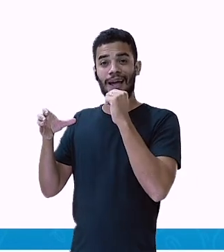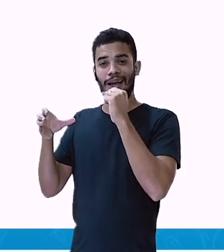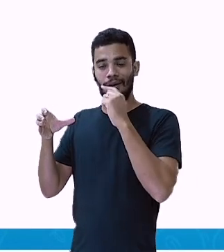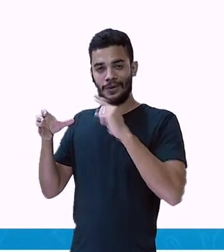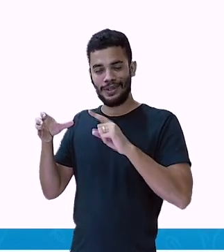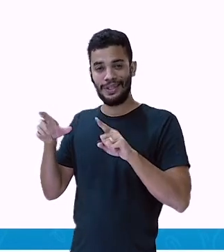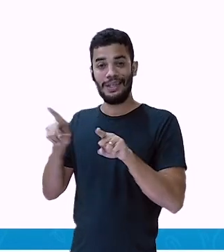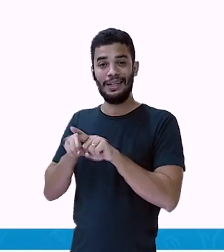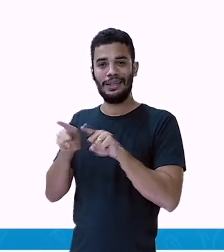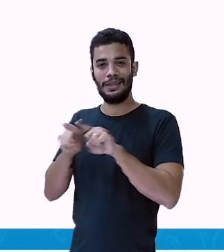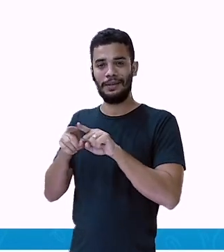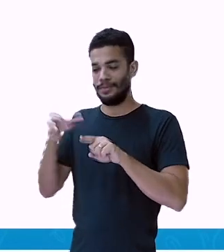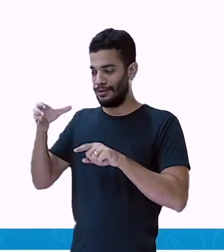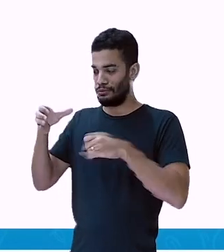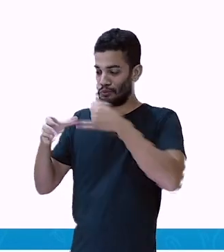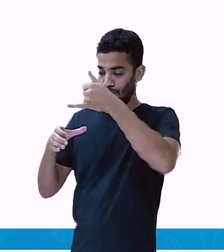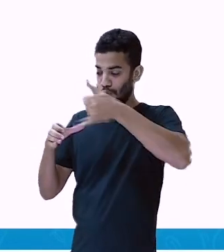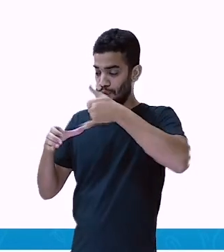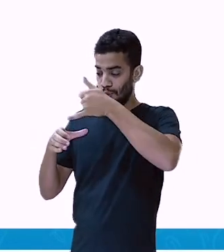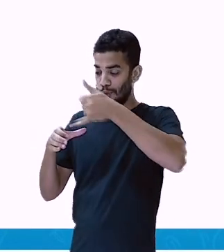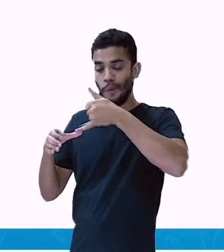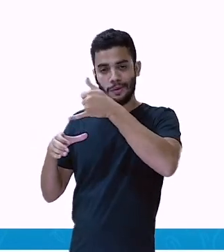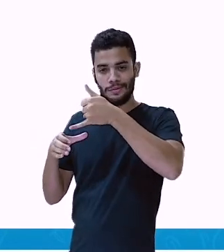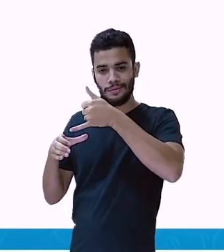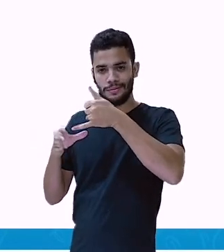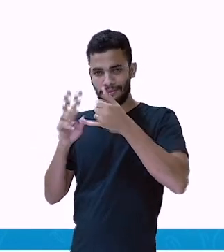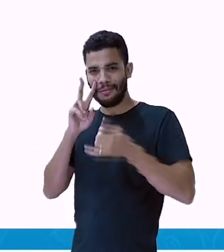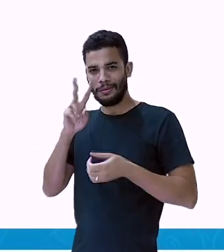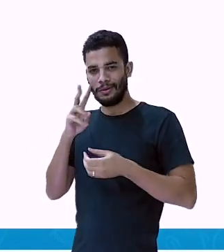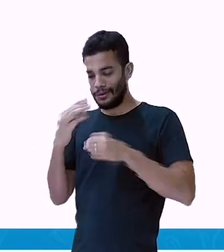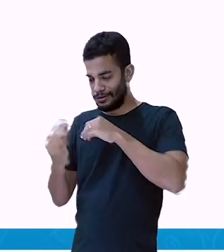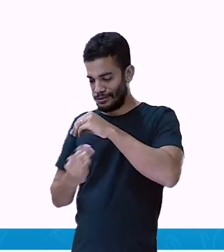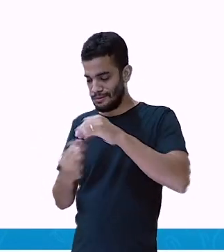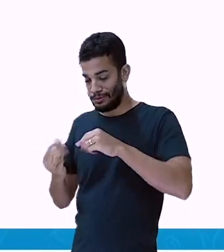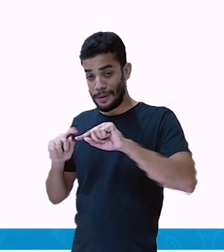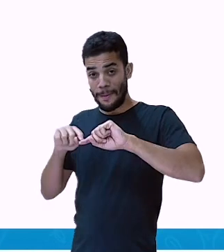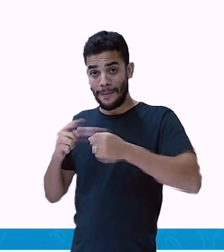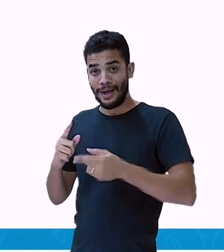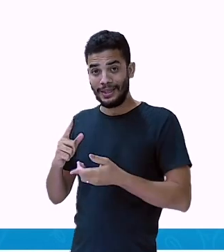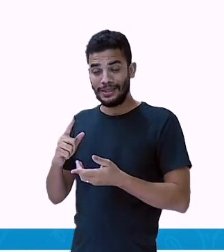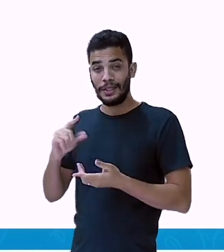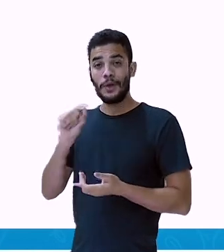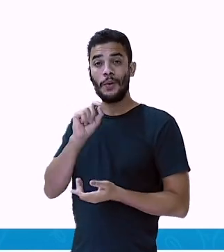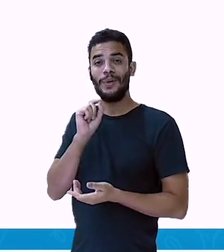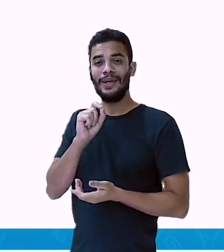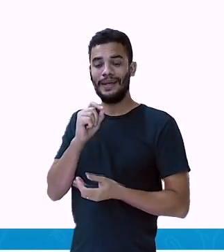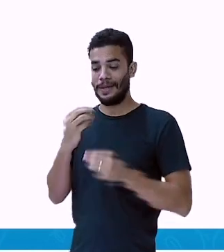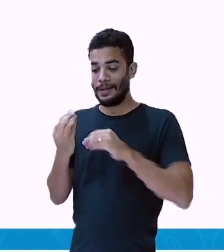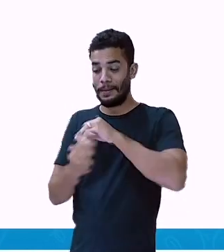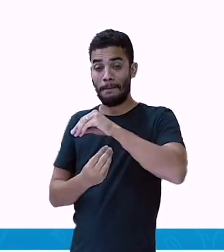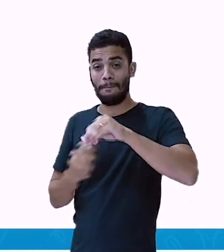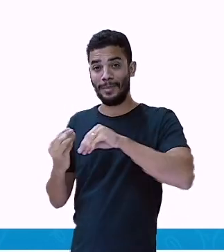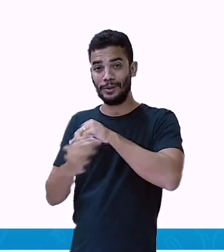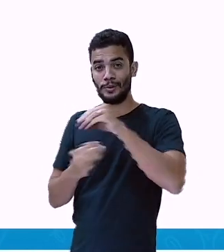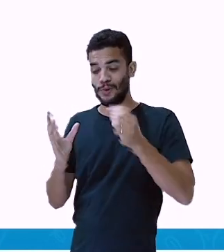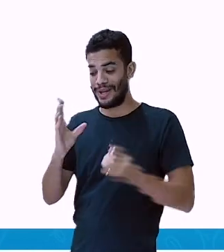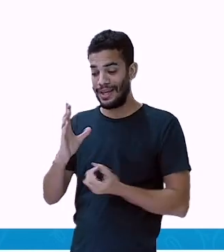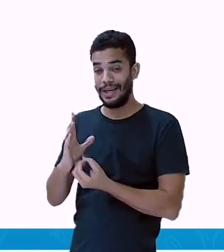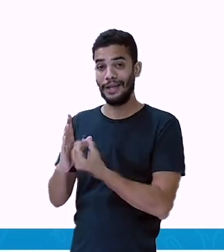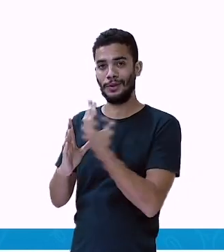areia. Mistura heterogênea, agora ela é trifásica, certo? Então,